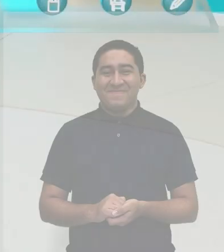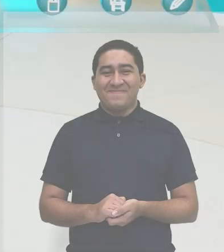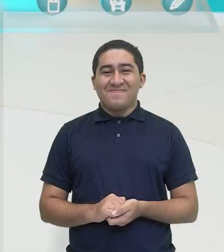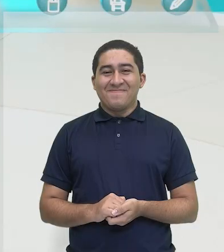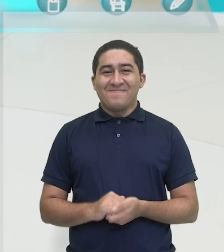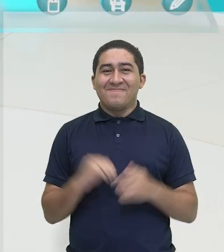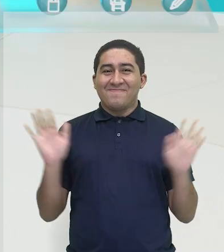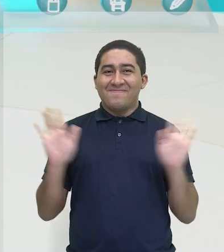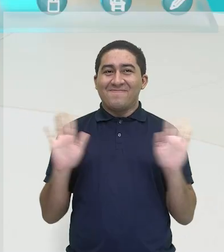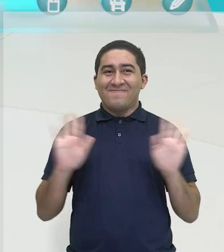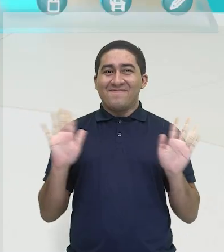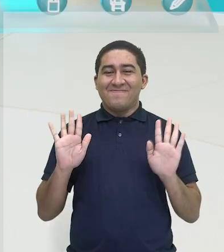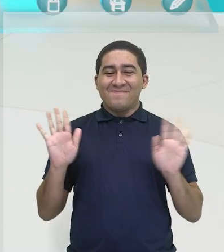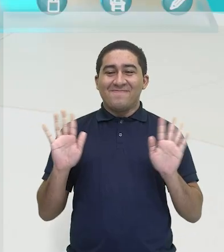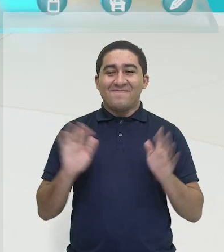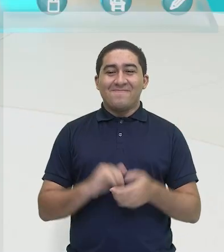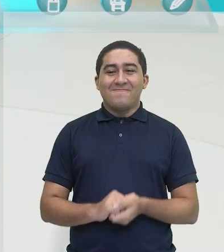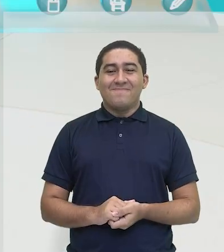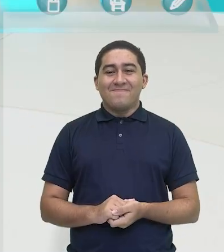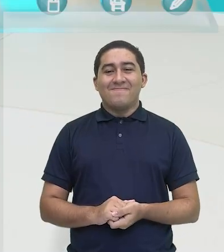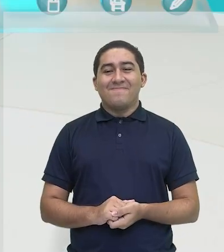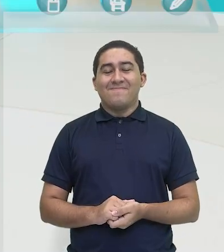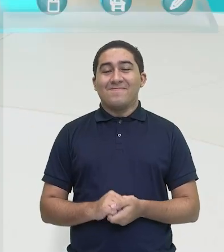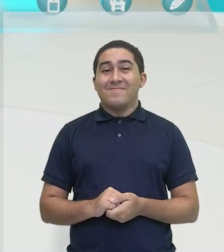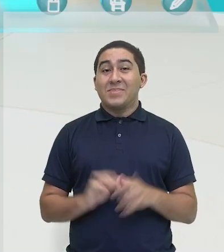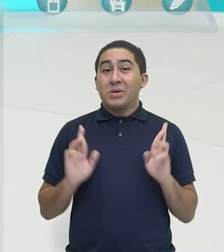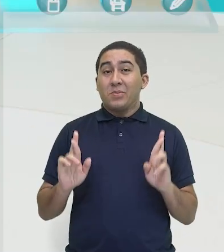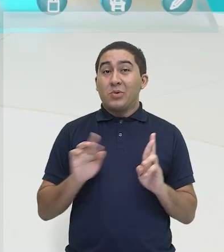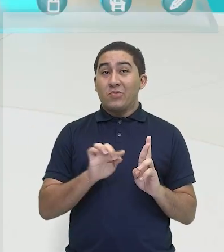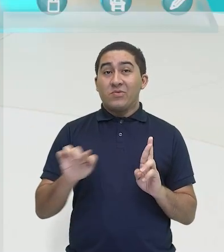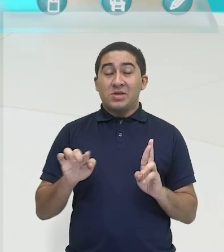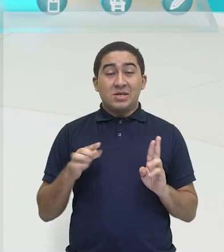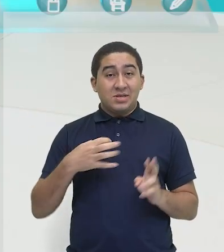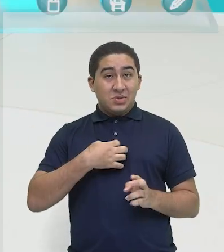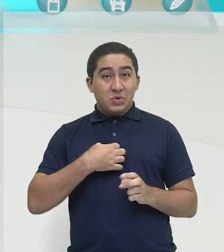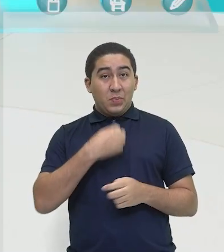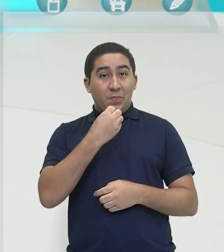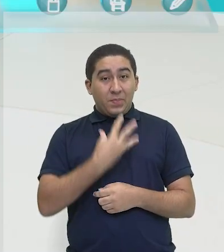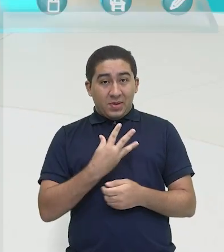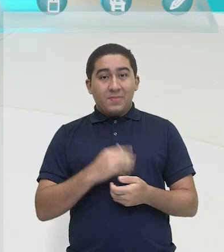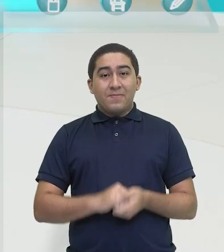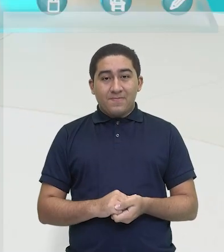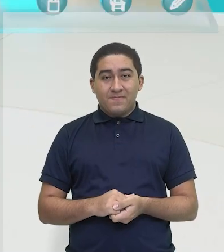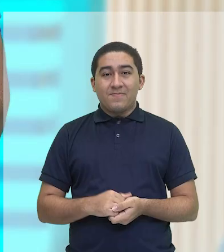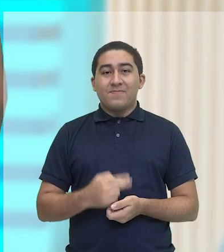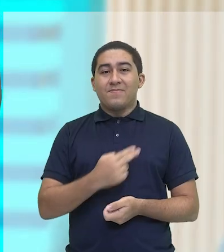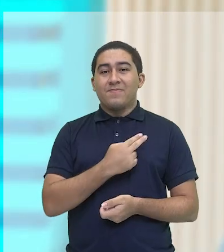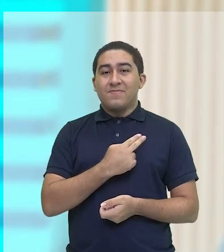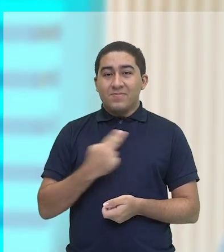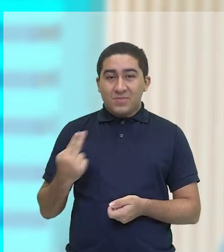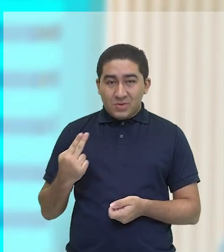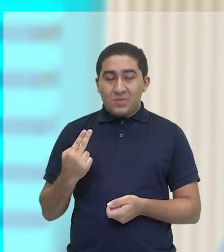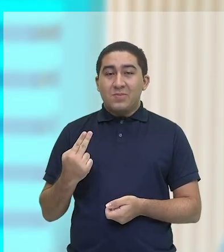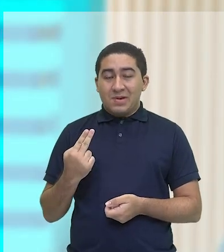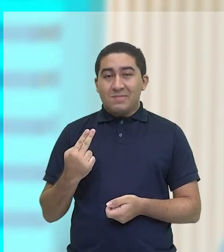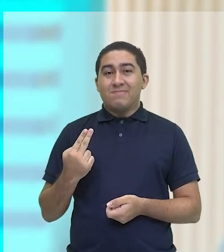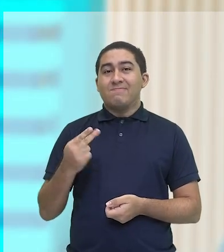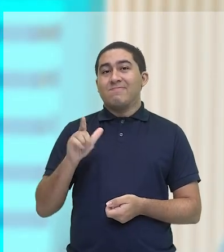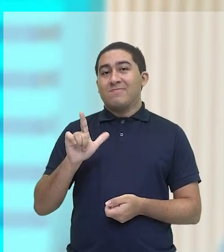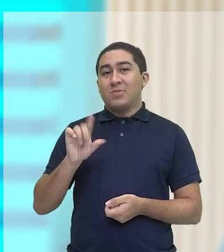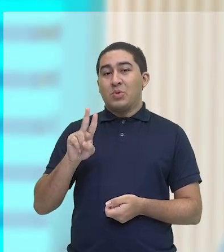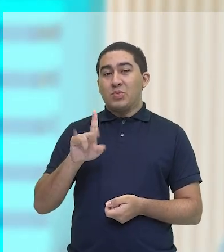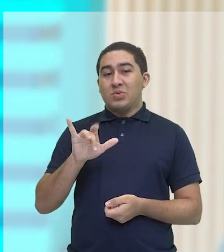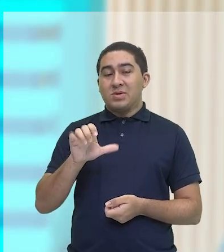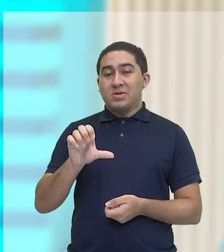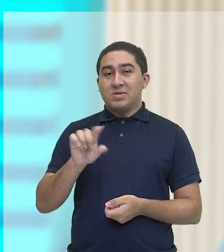Hello, hello everybody! How are you doing? Eu espero que vocês estejam muito bem. Eu sou o professor Luiz Bragança,